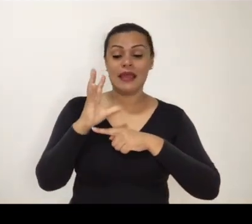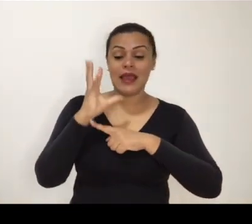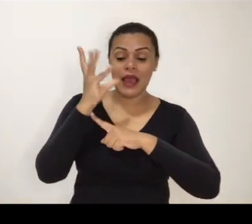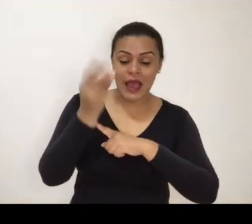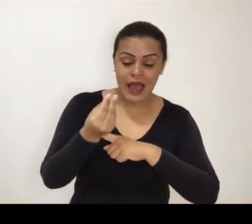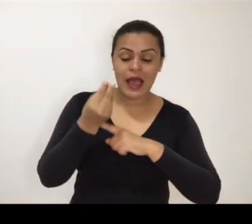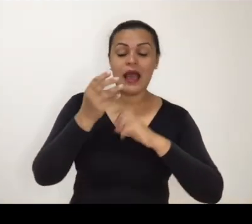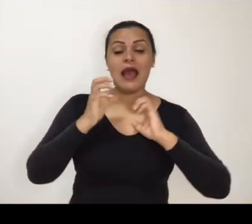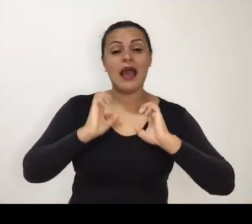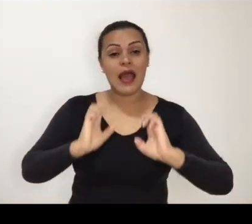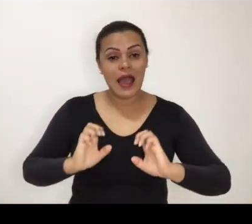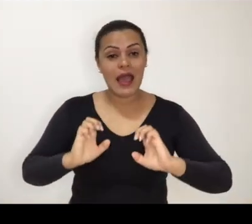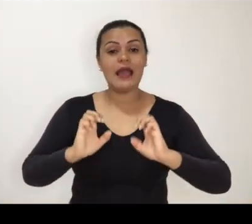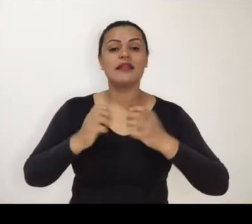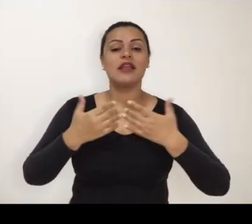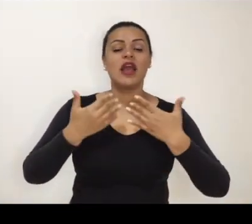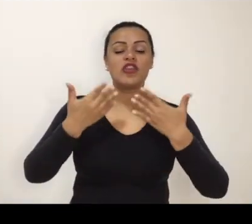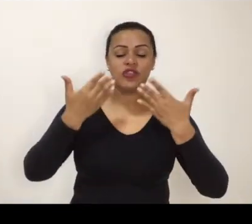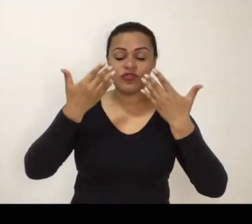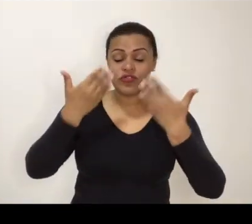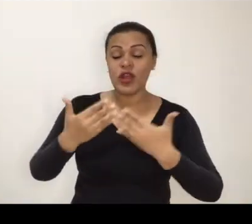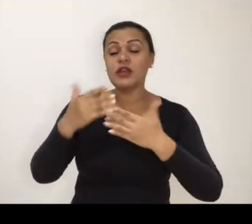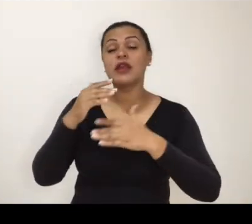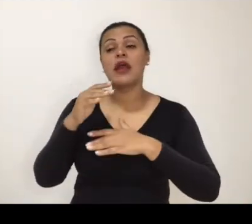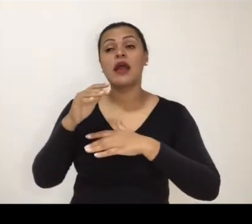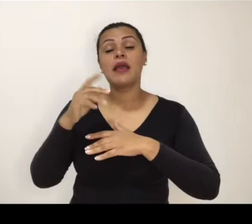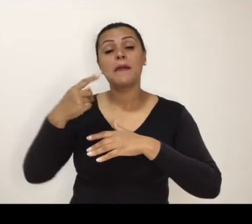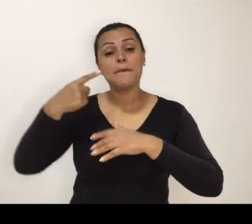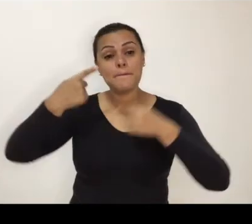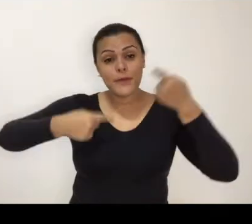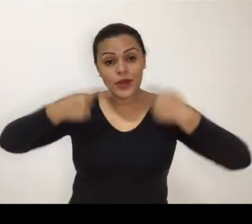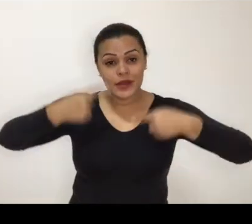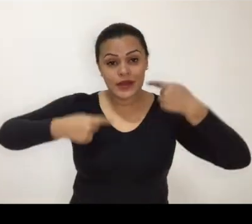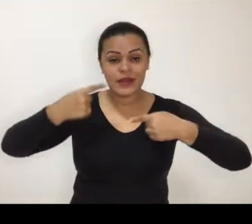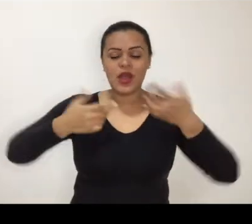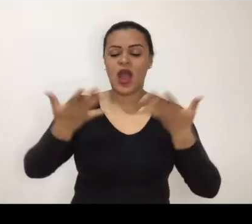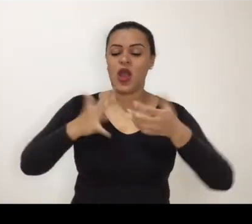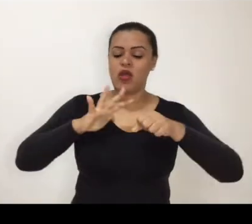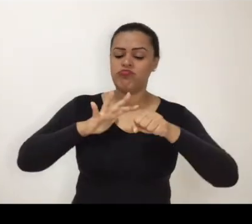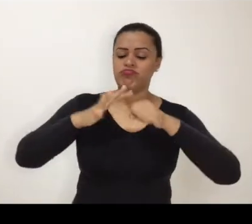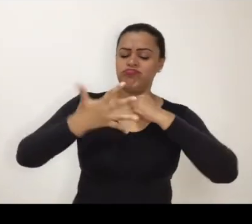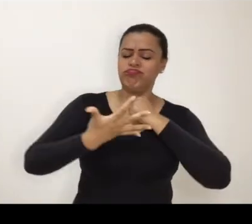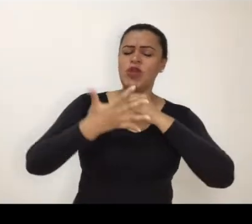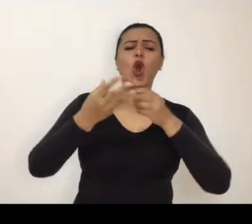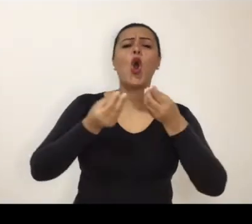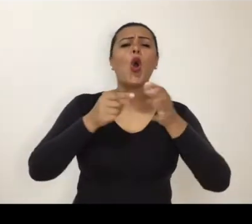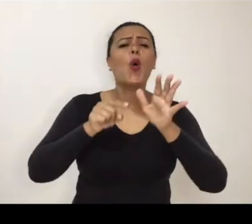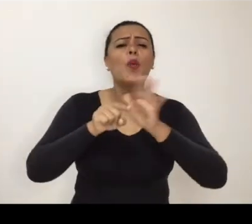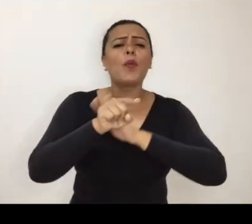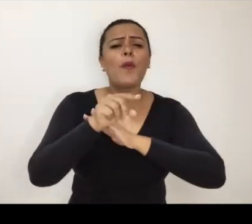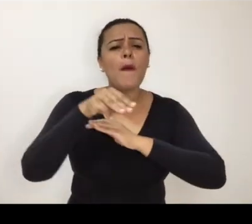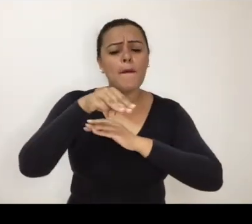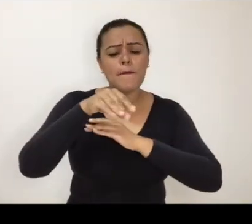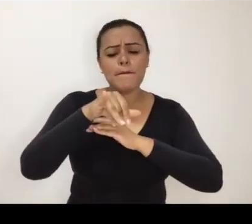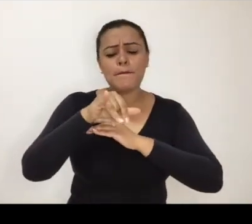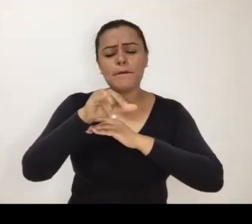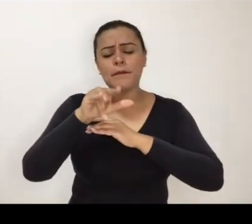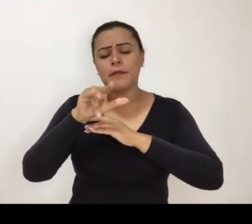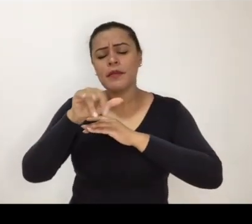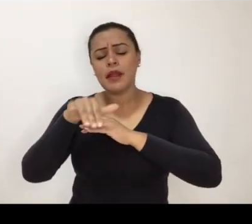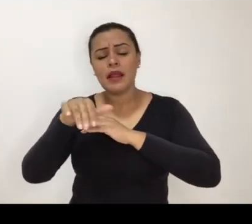política, né? Então, pensando nesse momento pandêmico, como é que tu, Milene, tens pensado essa experiência de ausência do